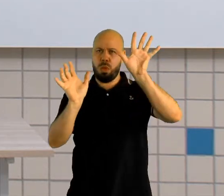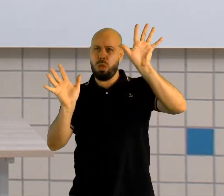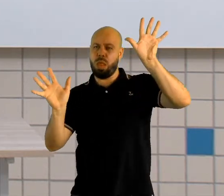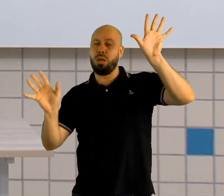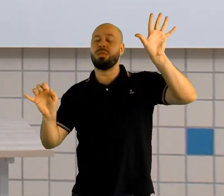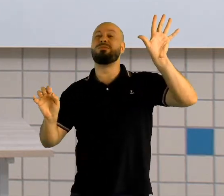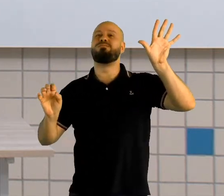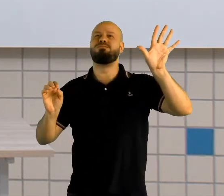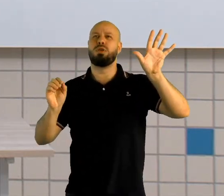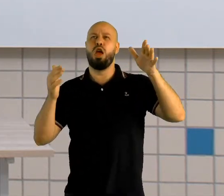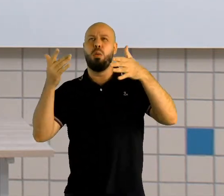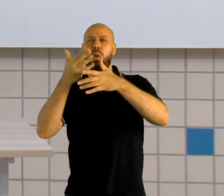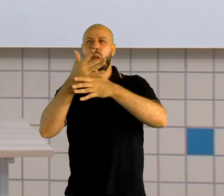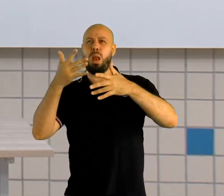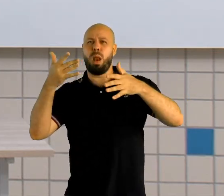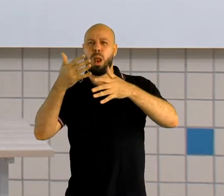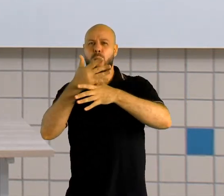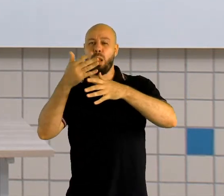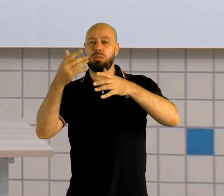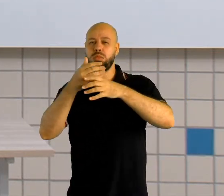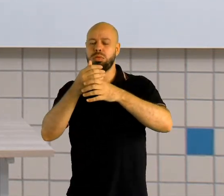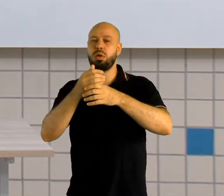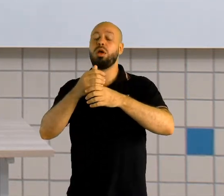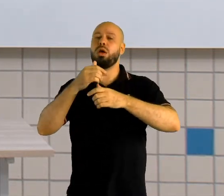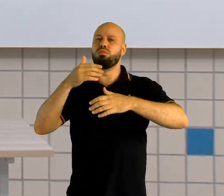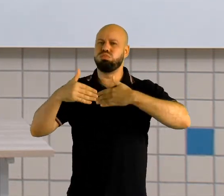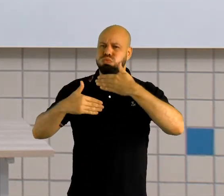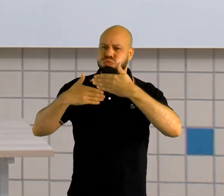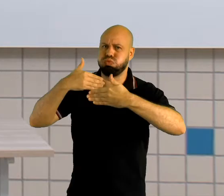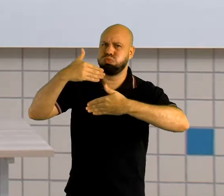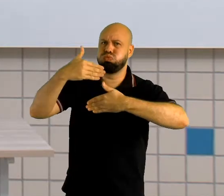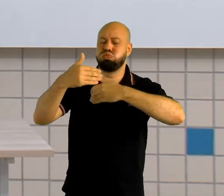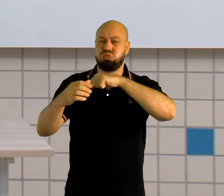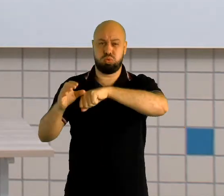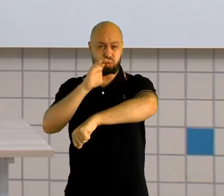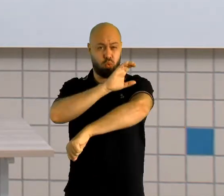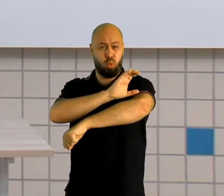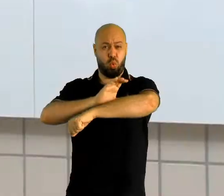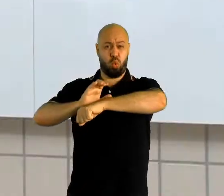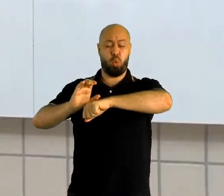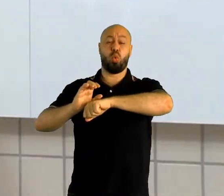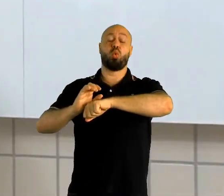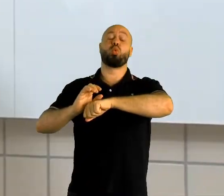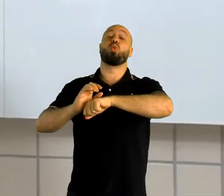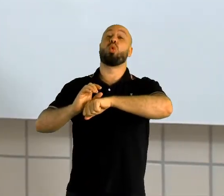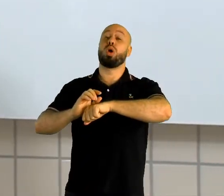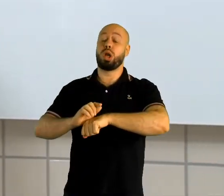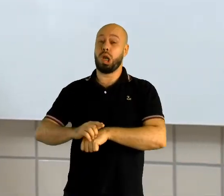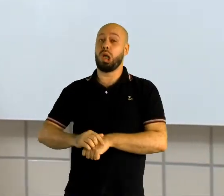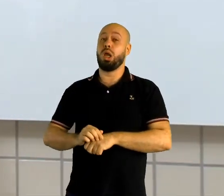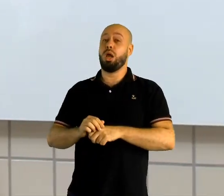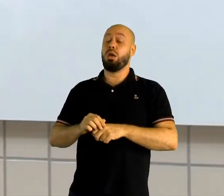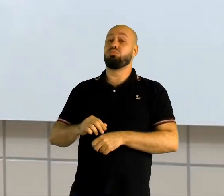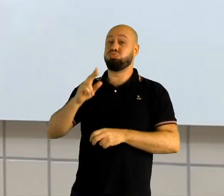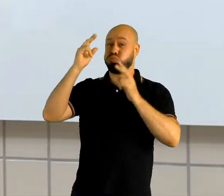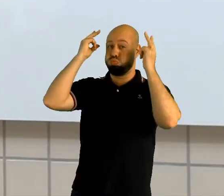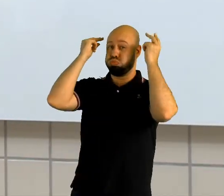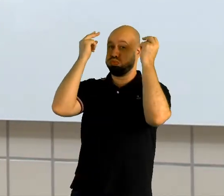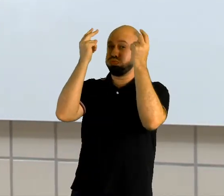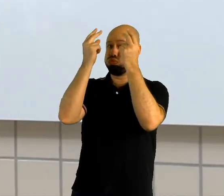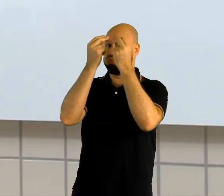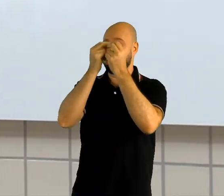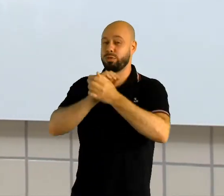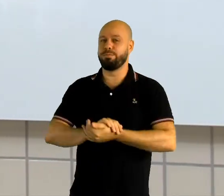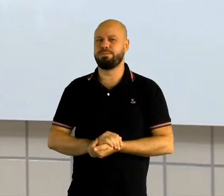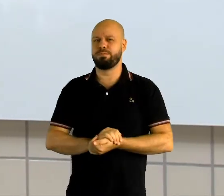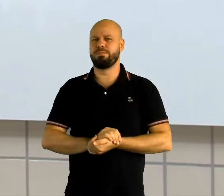desenvolveu através de várias culturas, principalmente a cultura grega. O que isso quer dizer para nós? Quando a